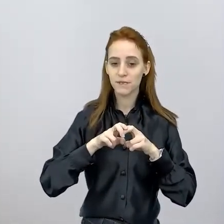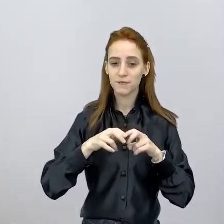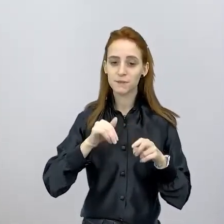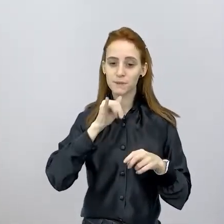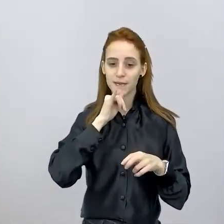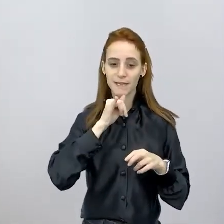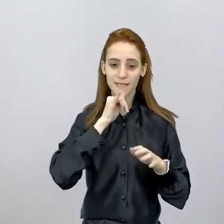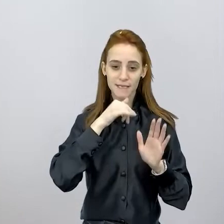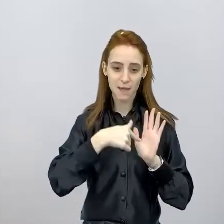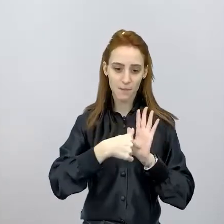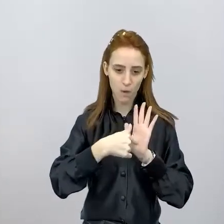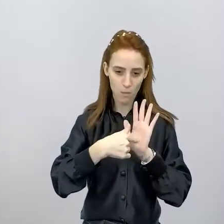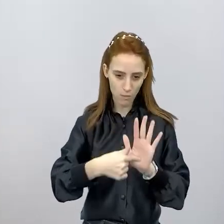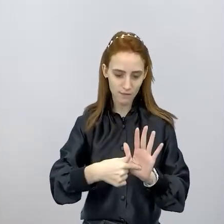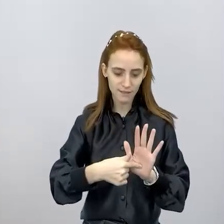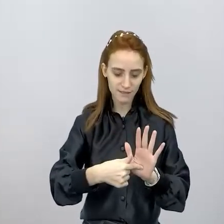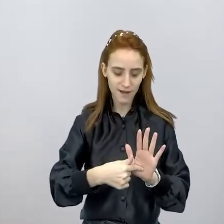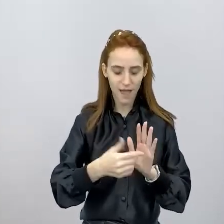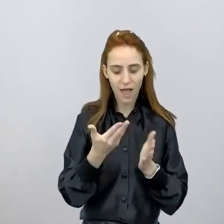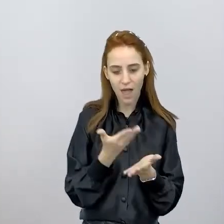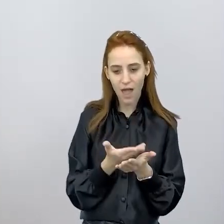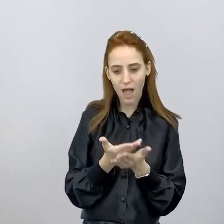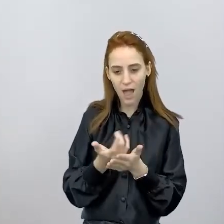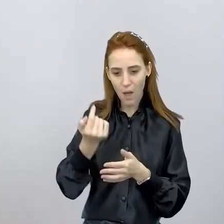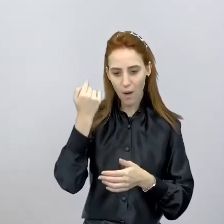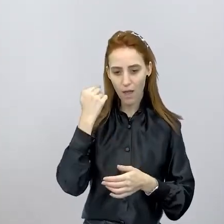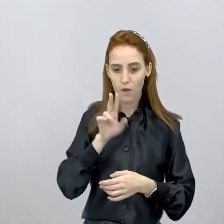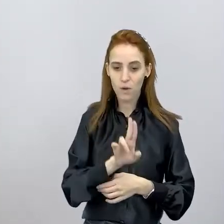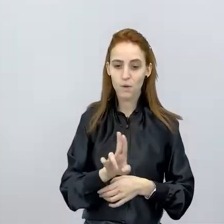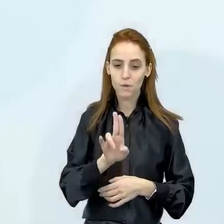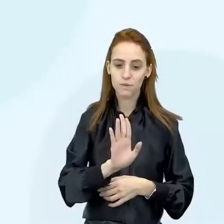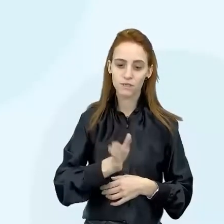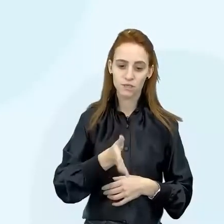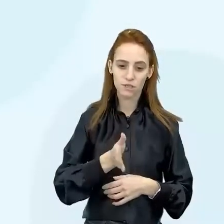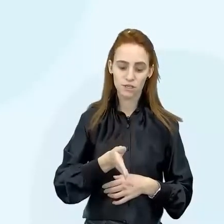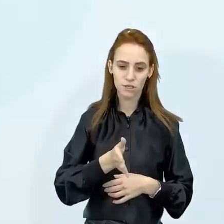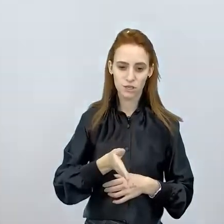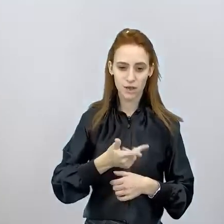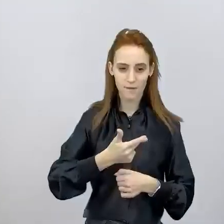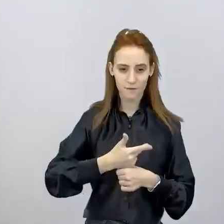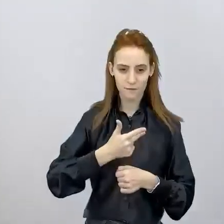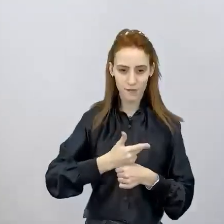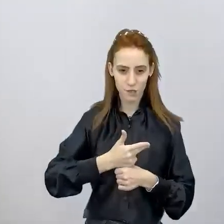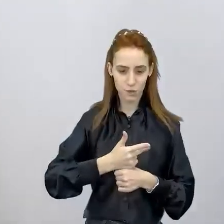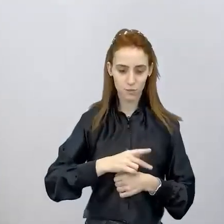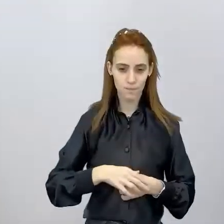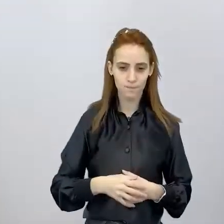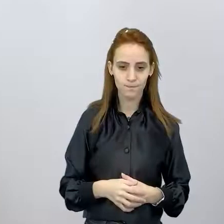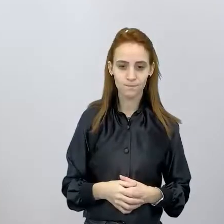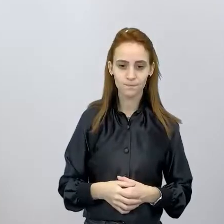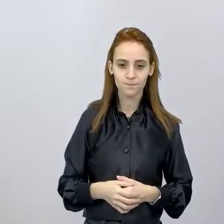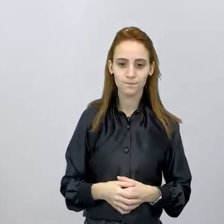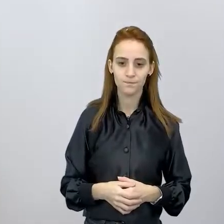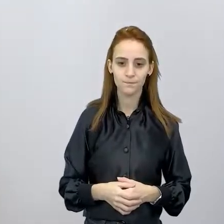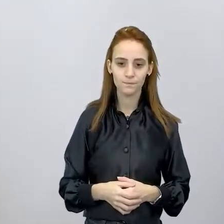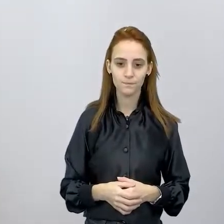um exemplo que a gente já usou na aula, só um trechinho de um vídeo que passou na última aula. Solta aí, por favor.